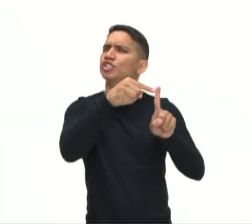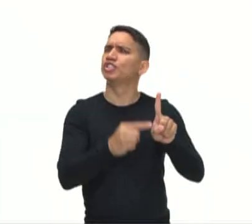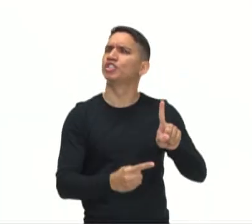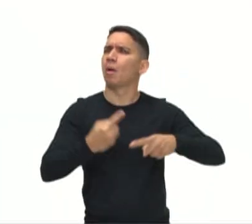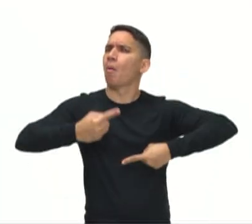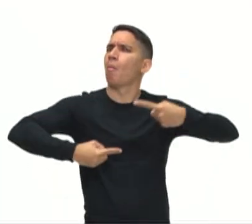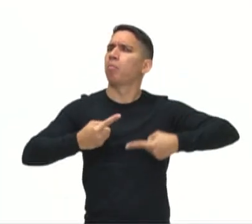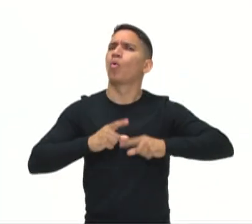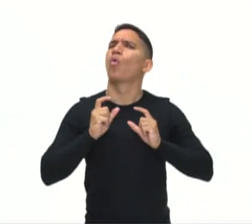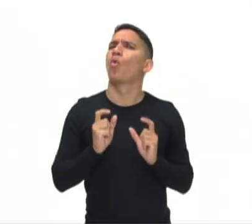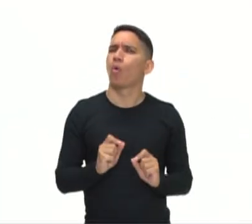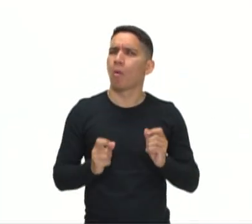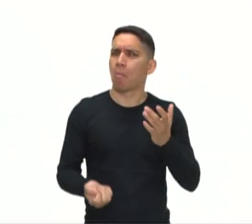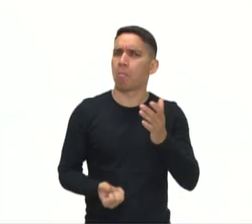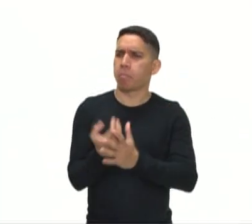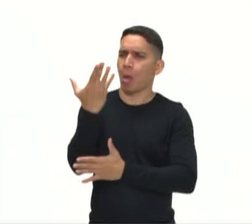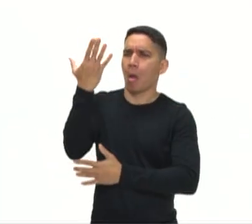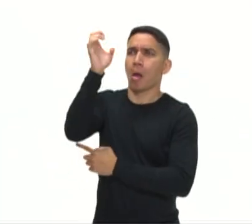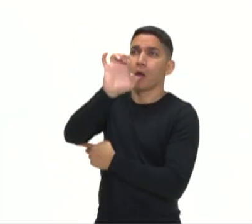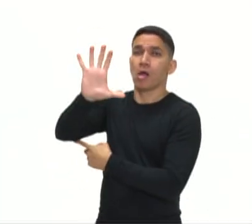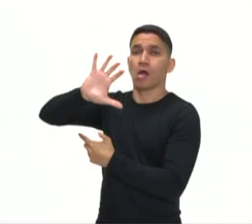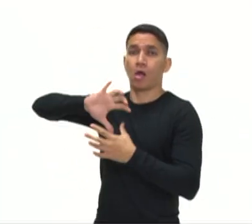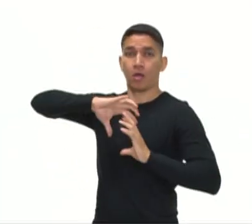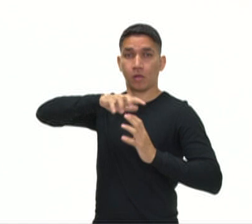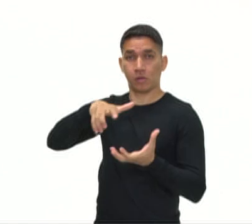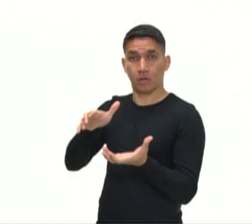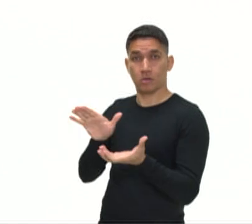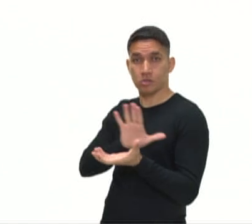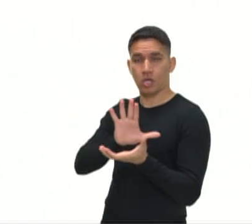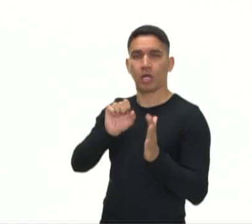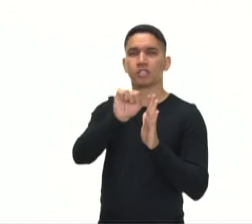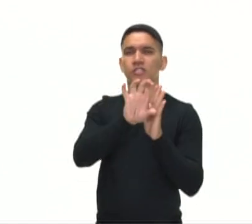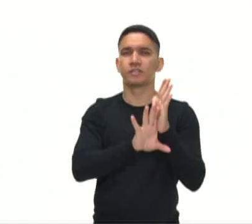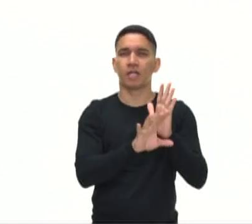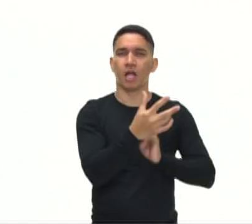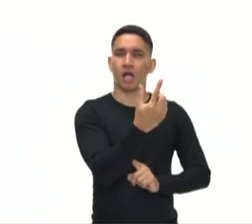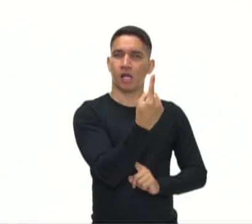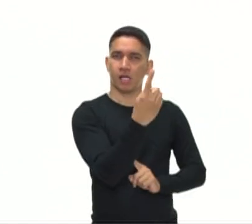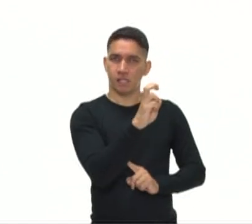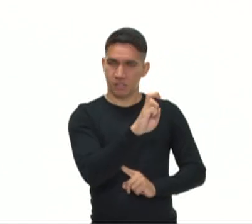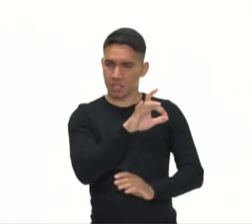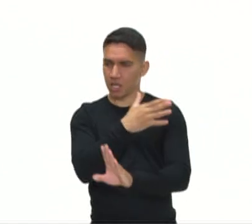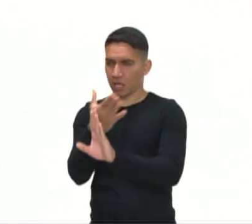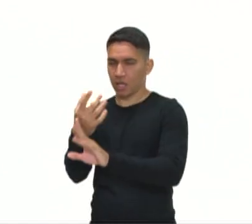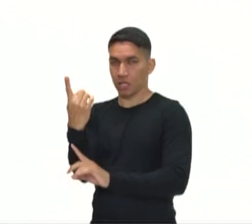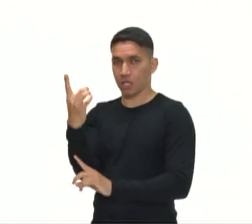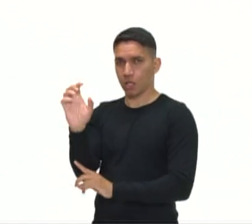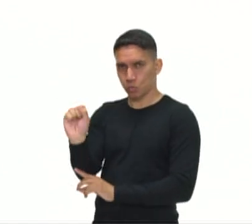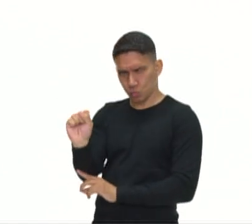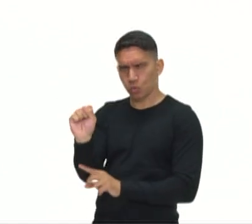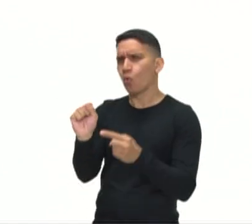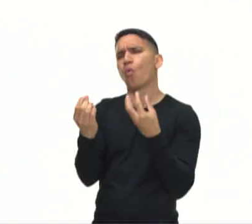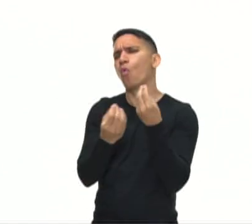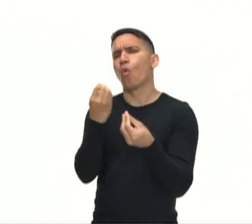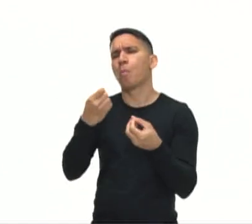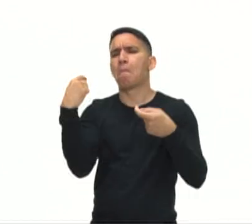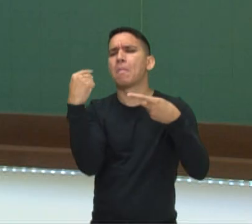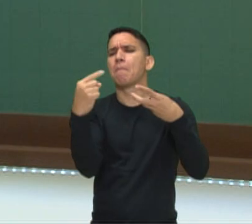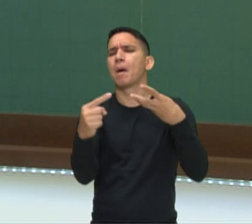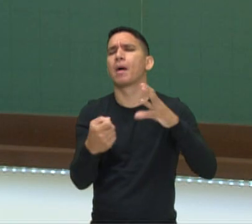se desenvolveu na Europa Ocidental entre os séculos XV e XVIII. Como podemos